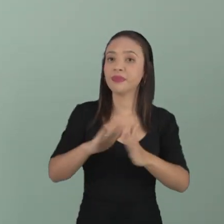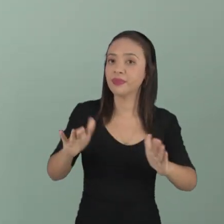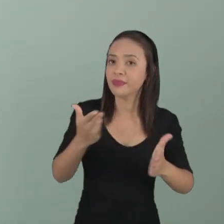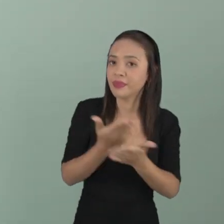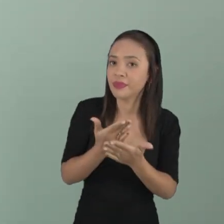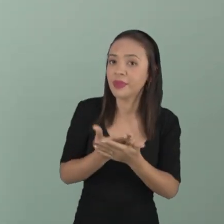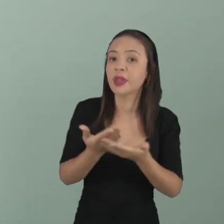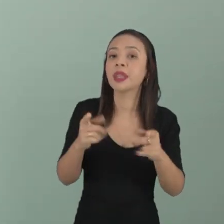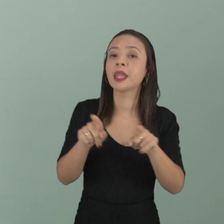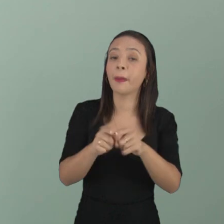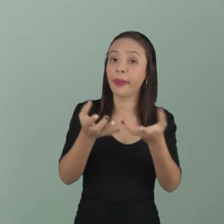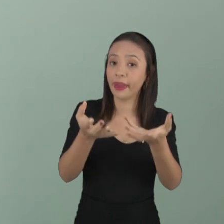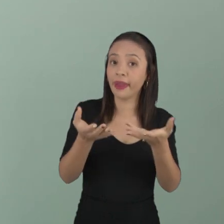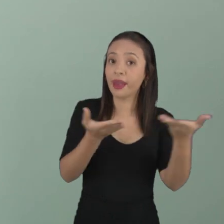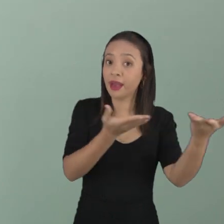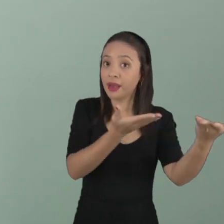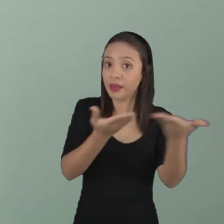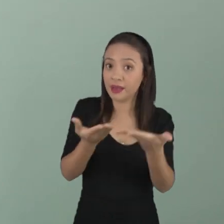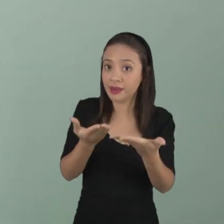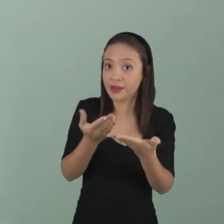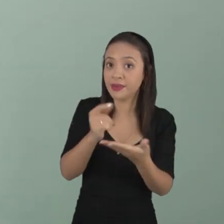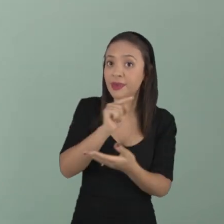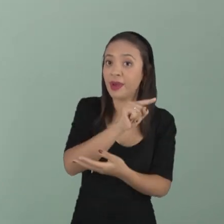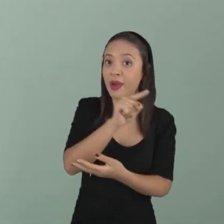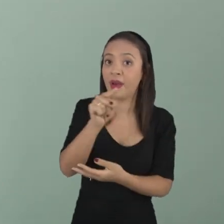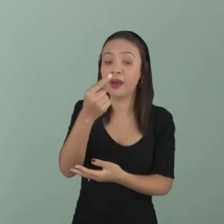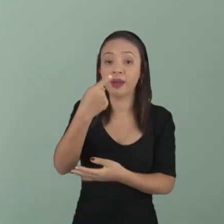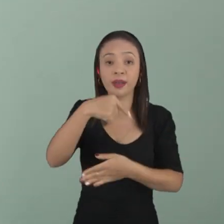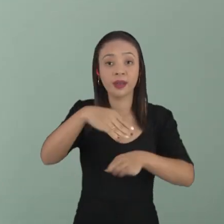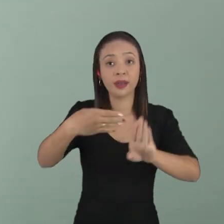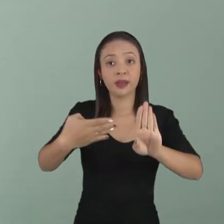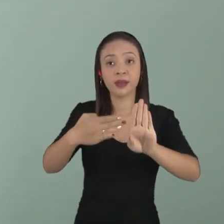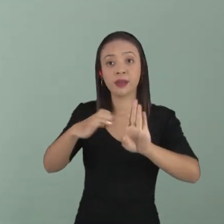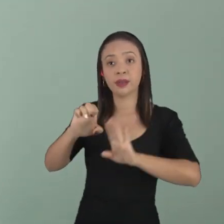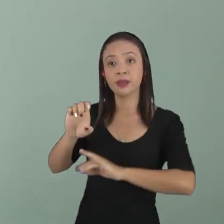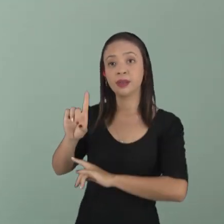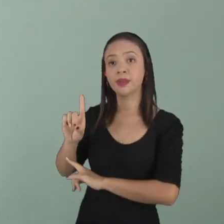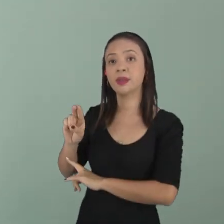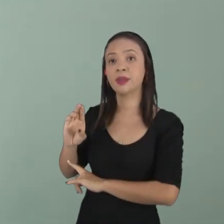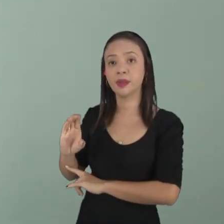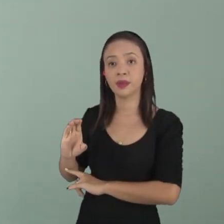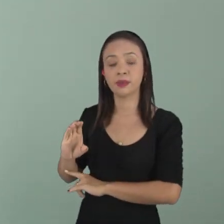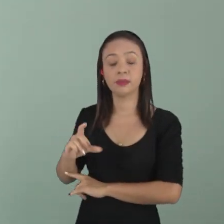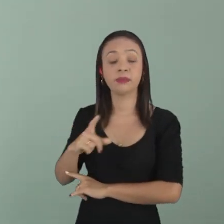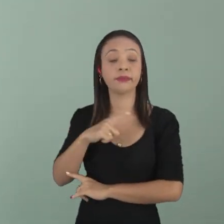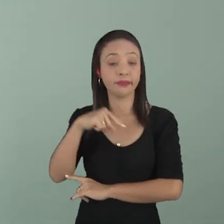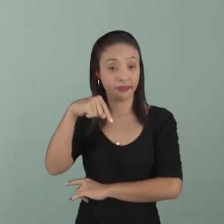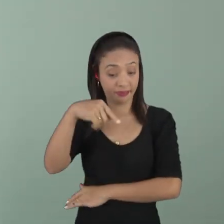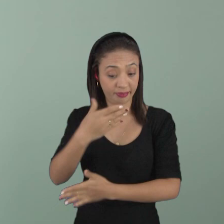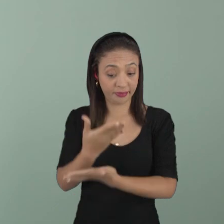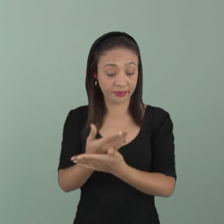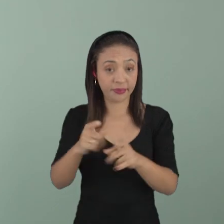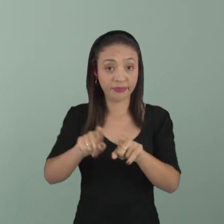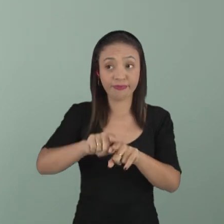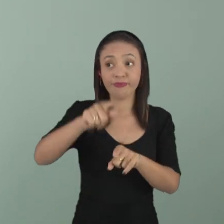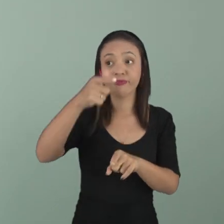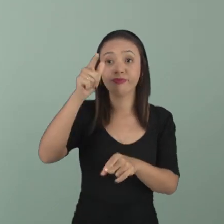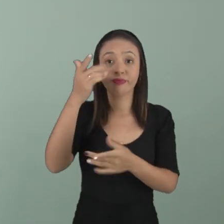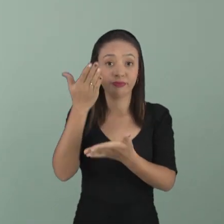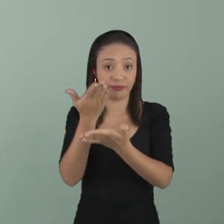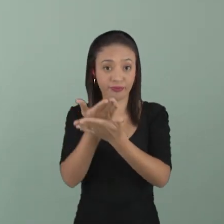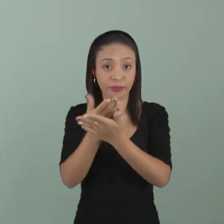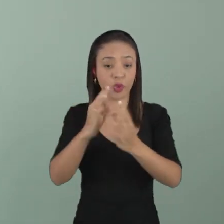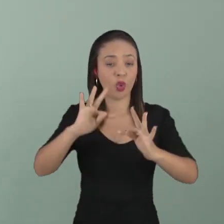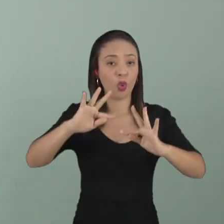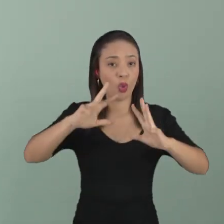mas antes de concluir, eu quero te fazer um convite para você acessar a plataforma Eduque. Lá você vai encontrar essas e outras aulas,